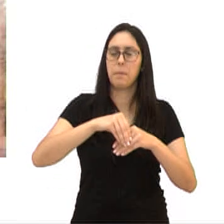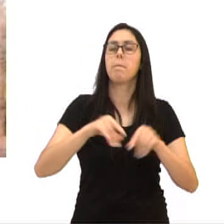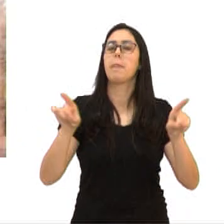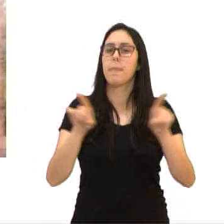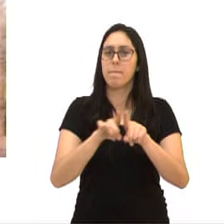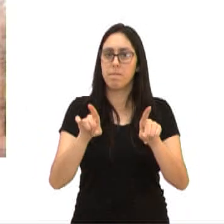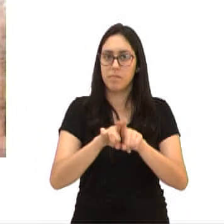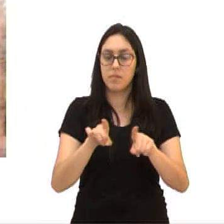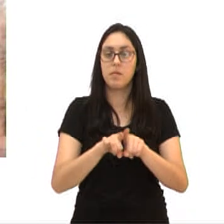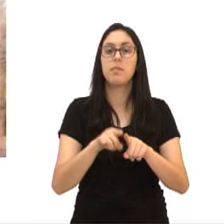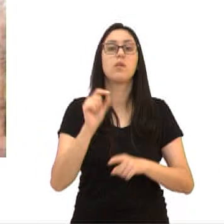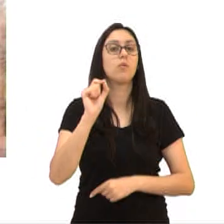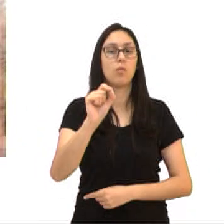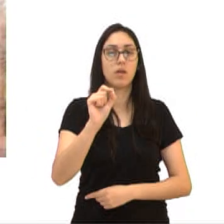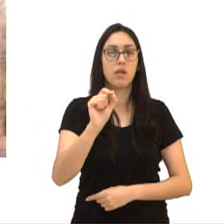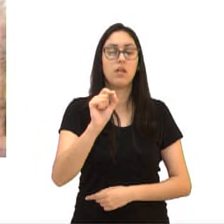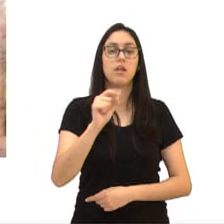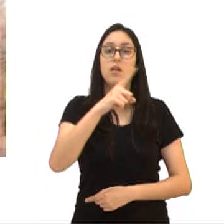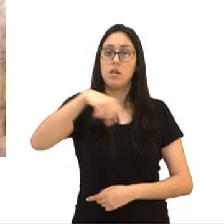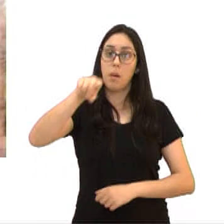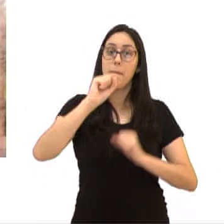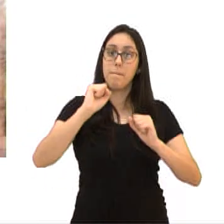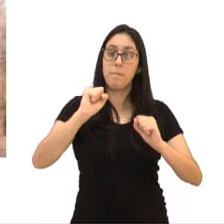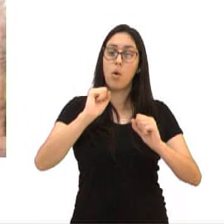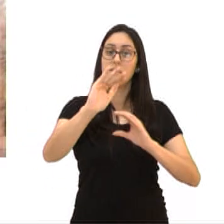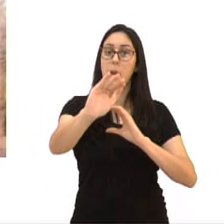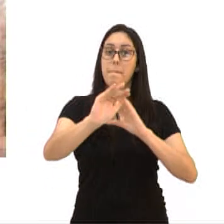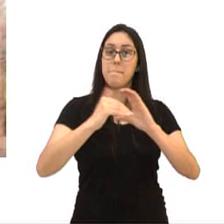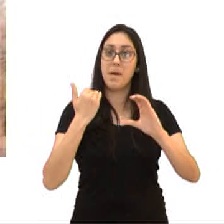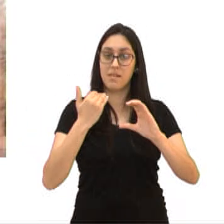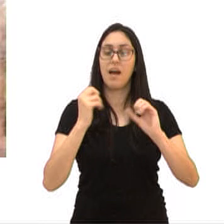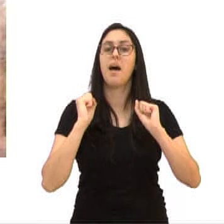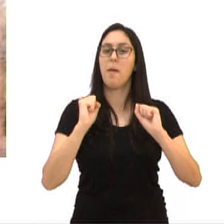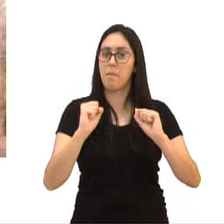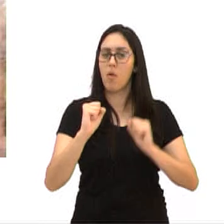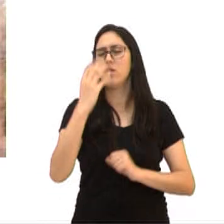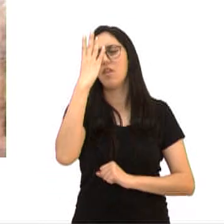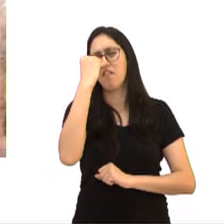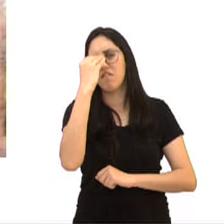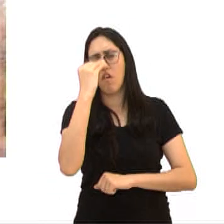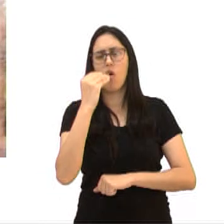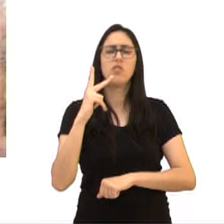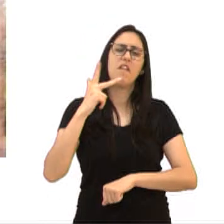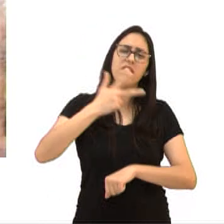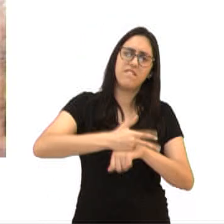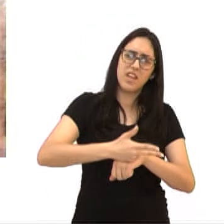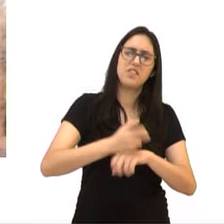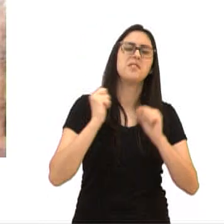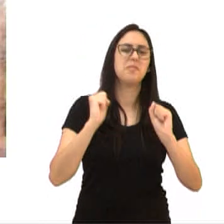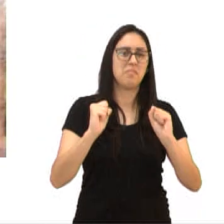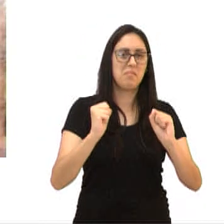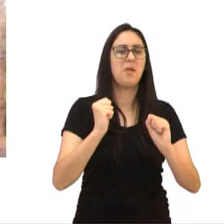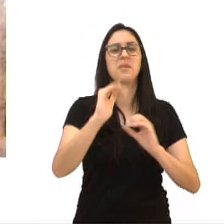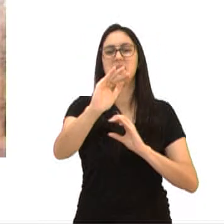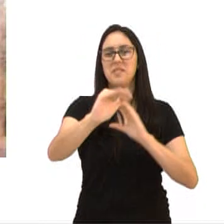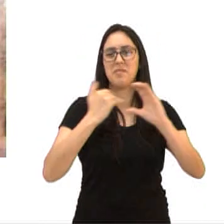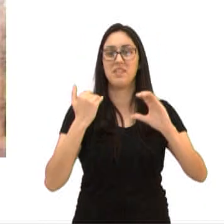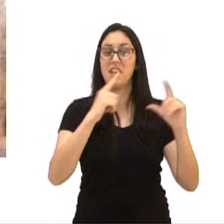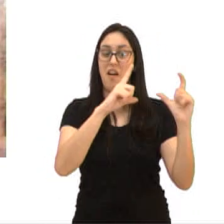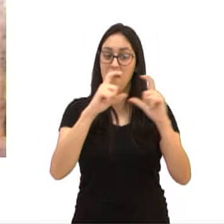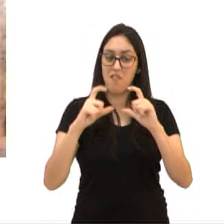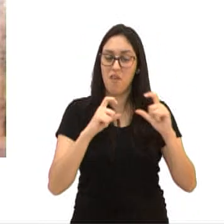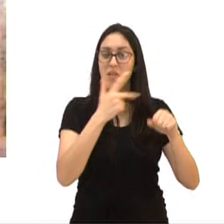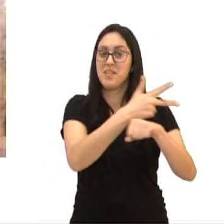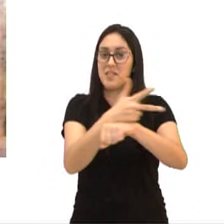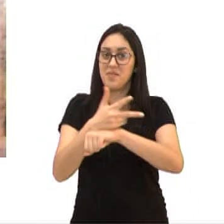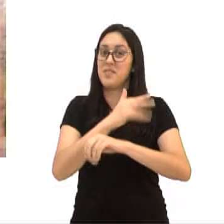terá o e-mail para o qual vocês podem mandar suas fotos, o vídeo com a produção da sua